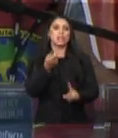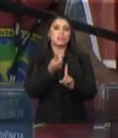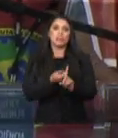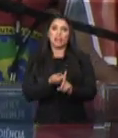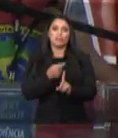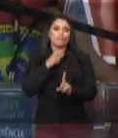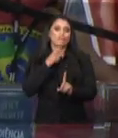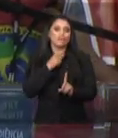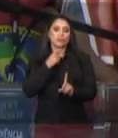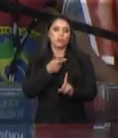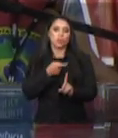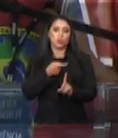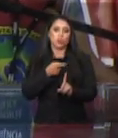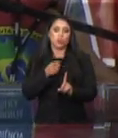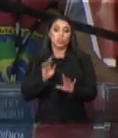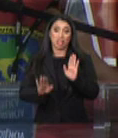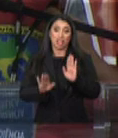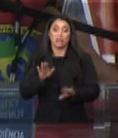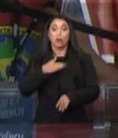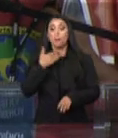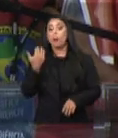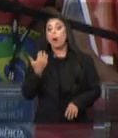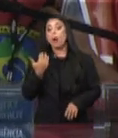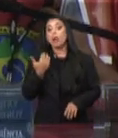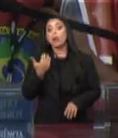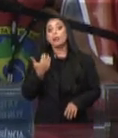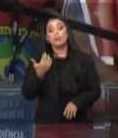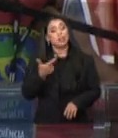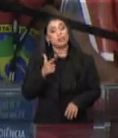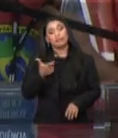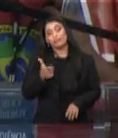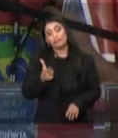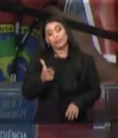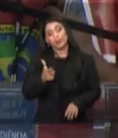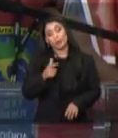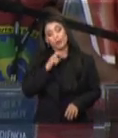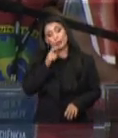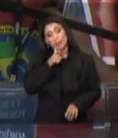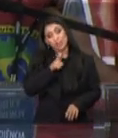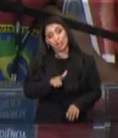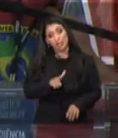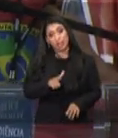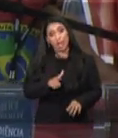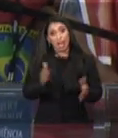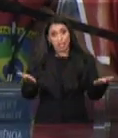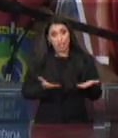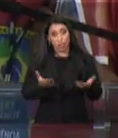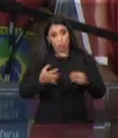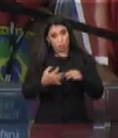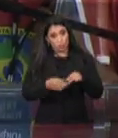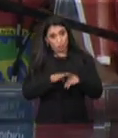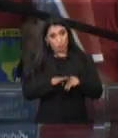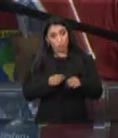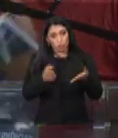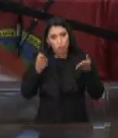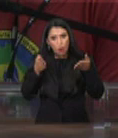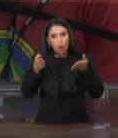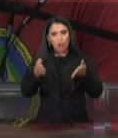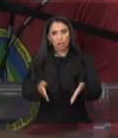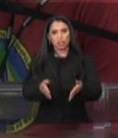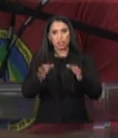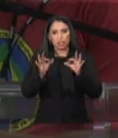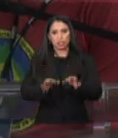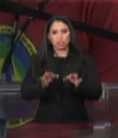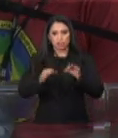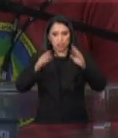não consegue a gente muitas vezes morre porque a gente não consegue e é esse olhar de vossa excelência que vai nos trazer dignidade de respeito eu queria